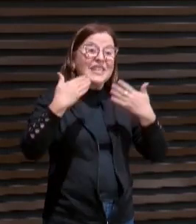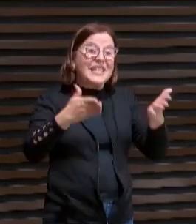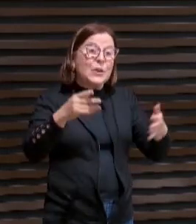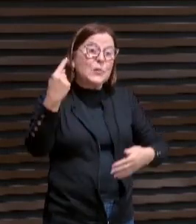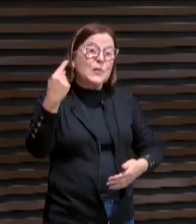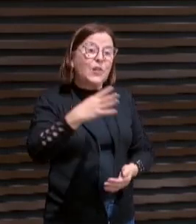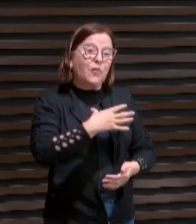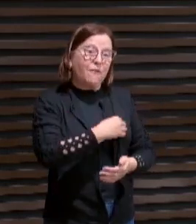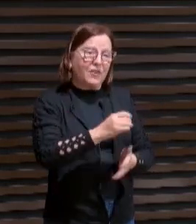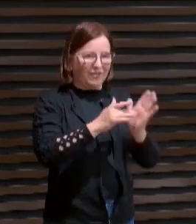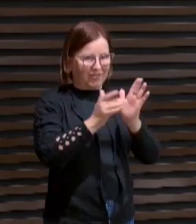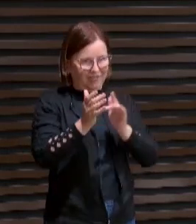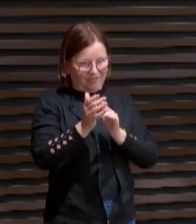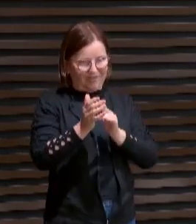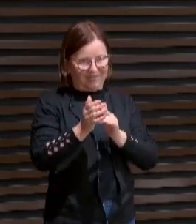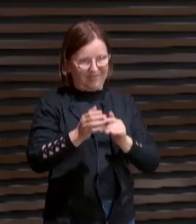E nós não temos noção.